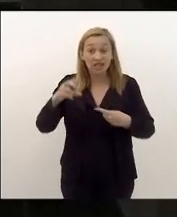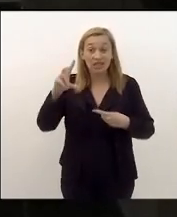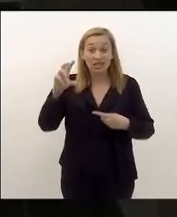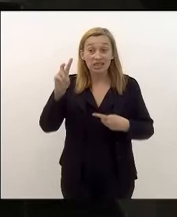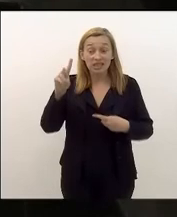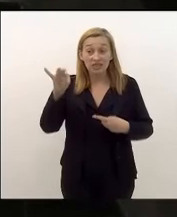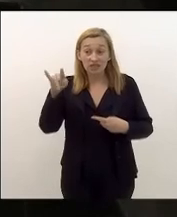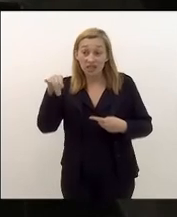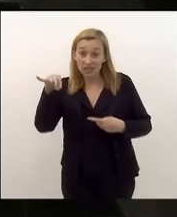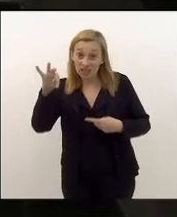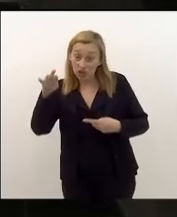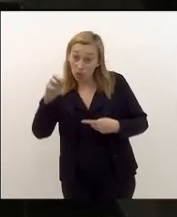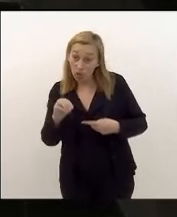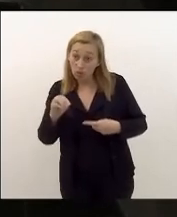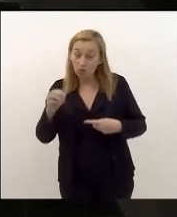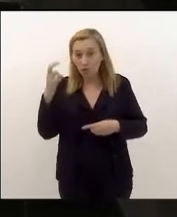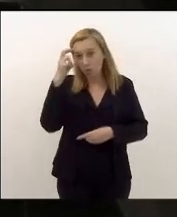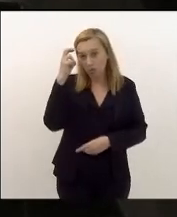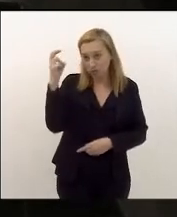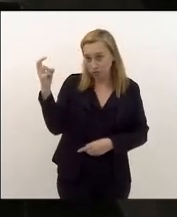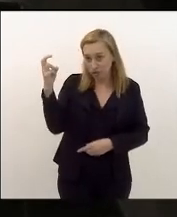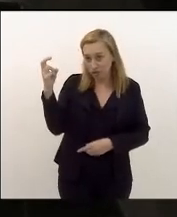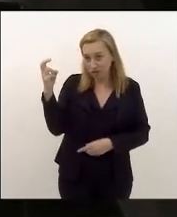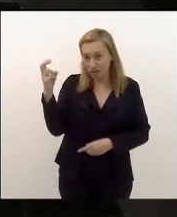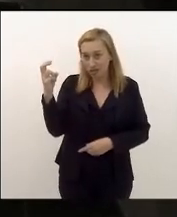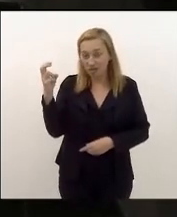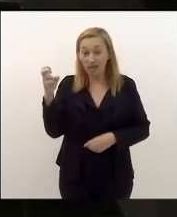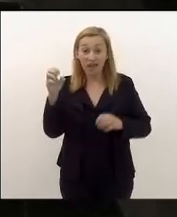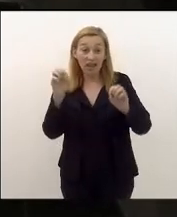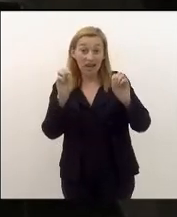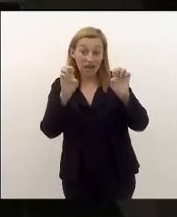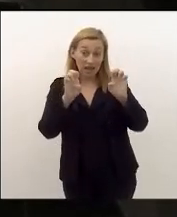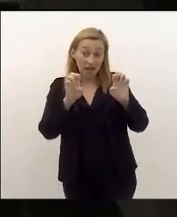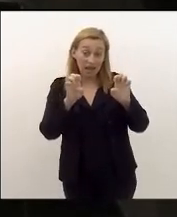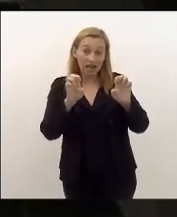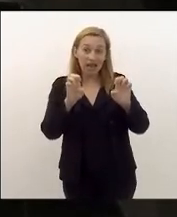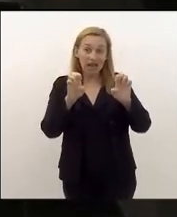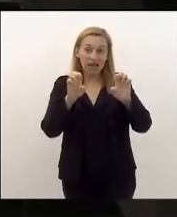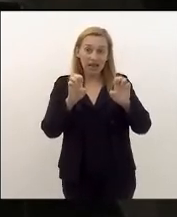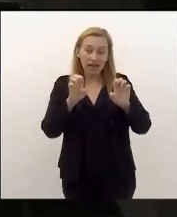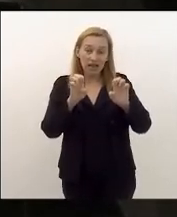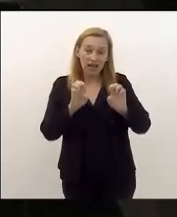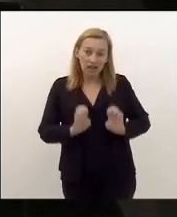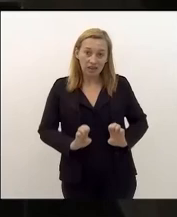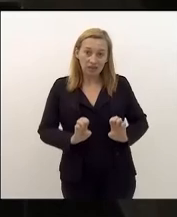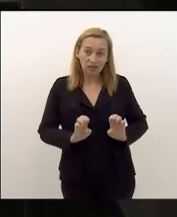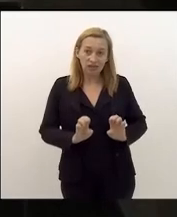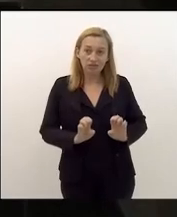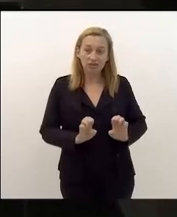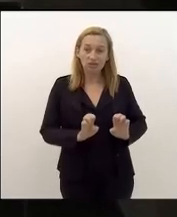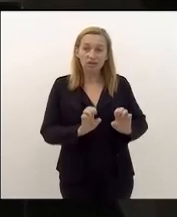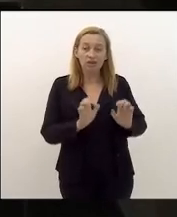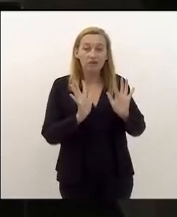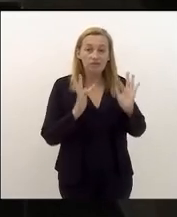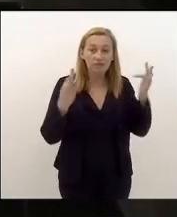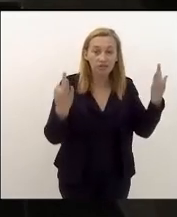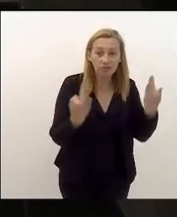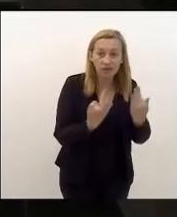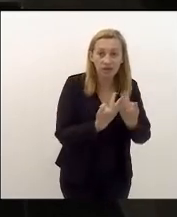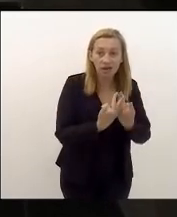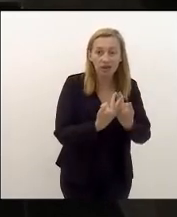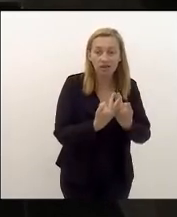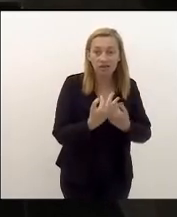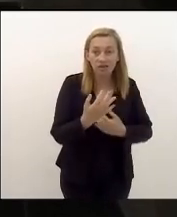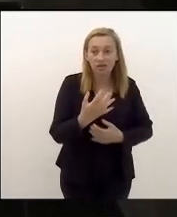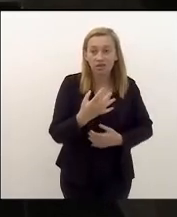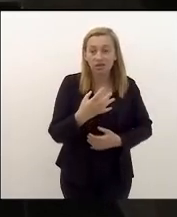civilizatório, cultural, educacional, familiar. Mal-estar que